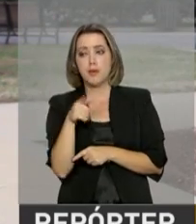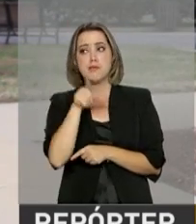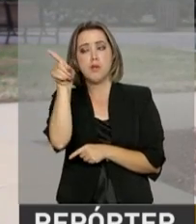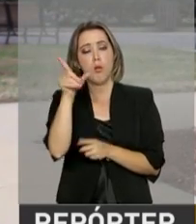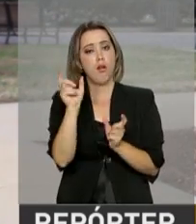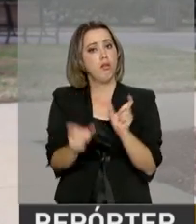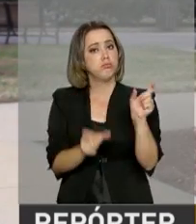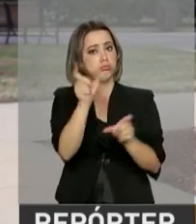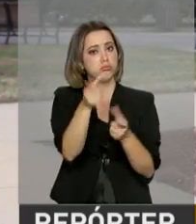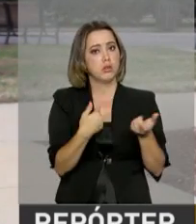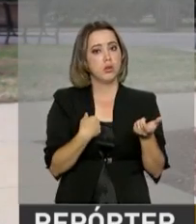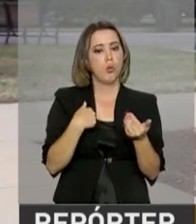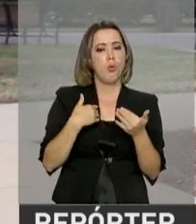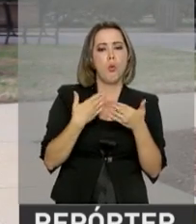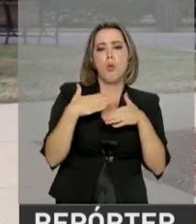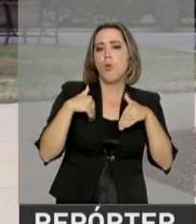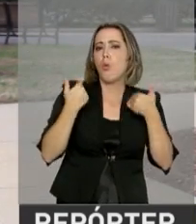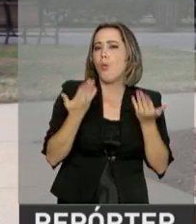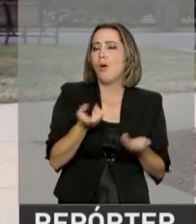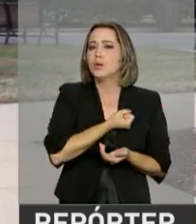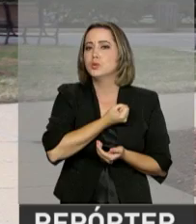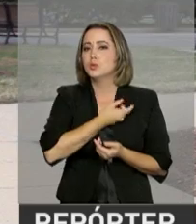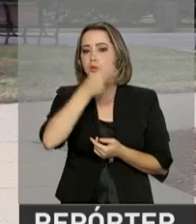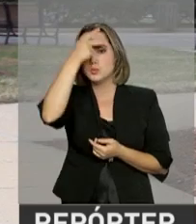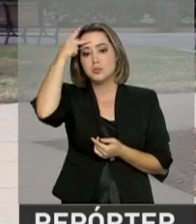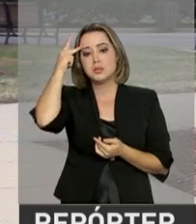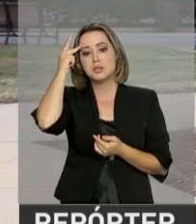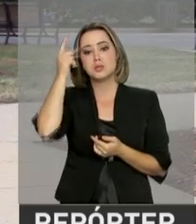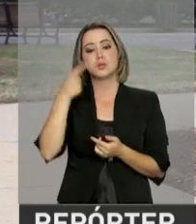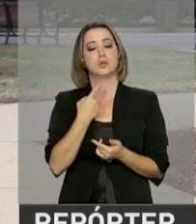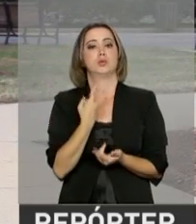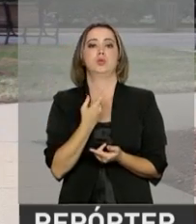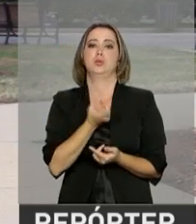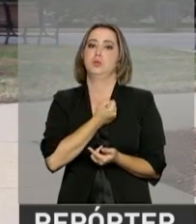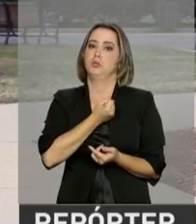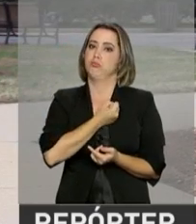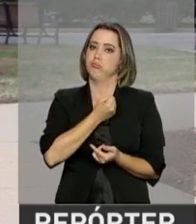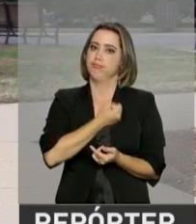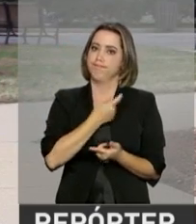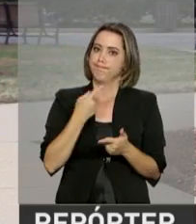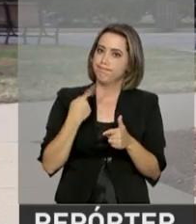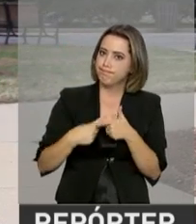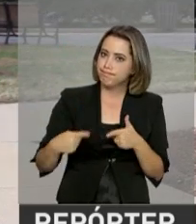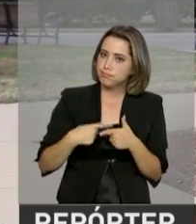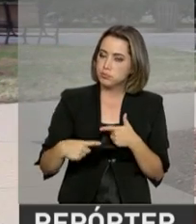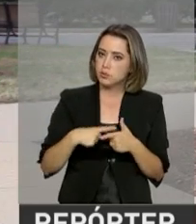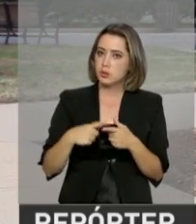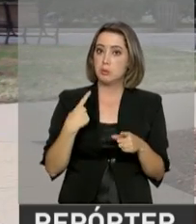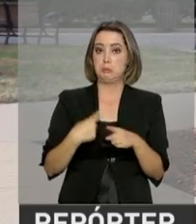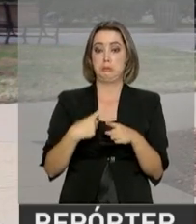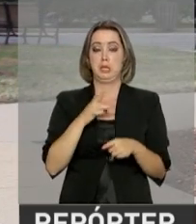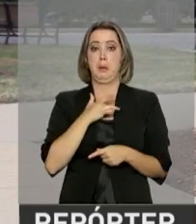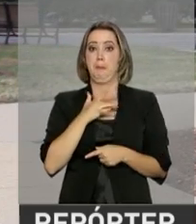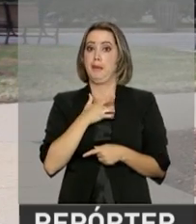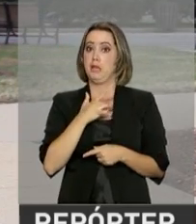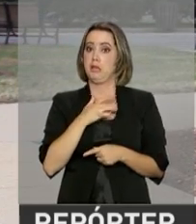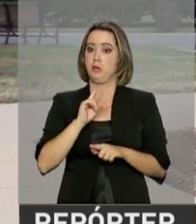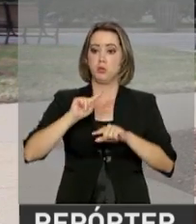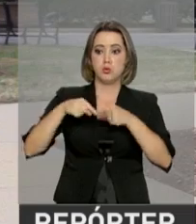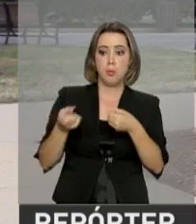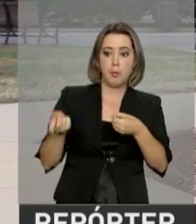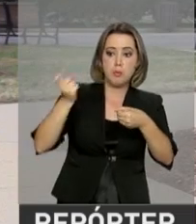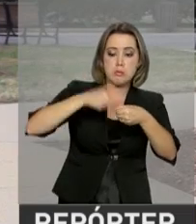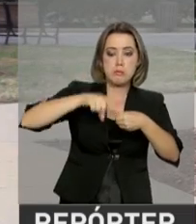saber quantos deles estão em situação irregular, já que muitos preferem não responder ao censo justamente por medo de serem